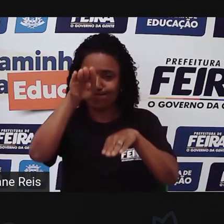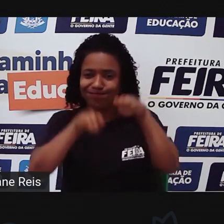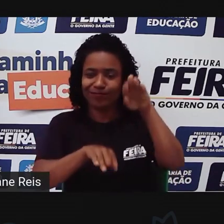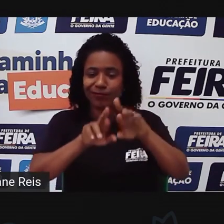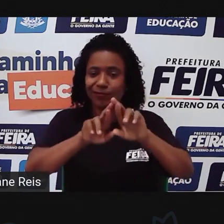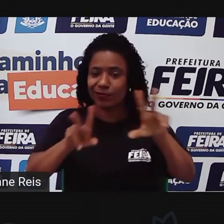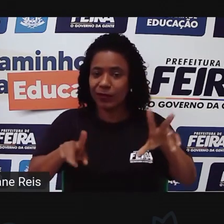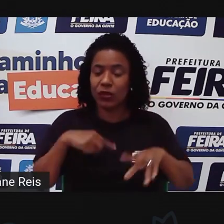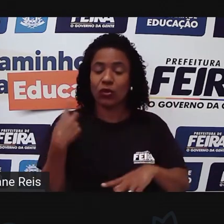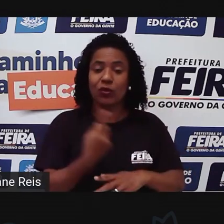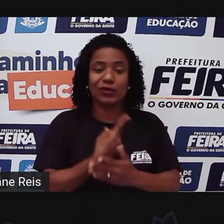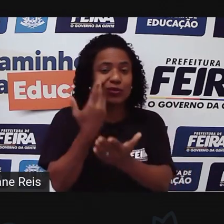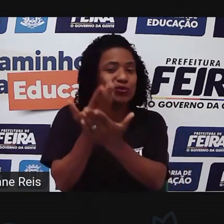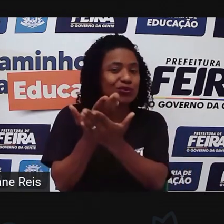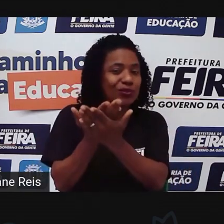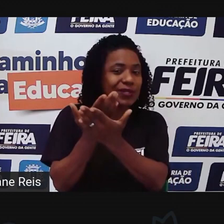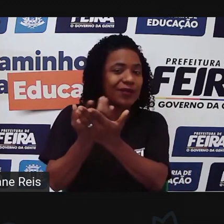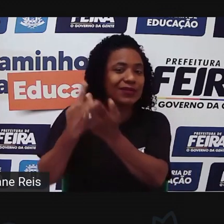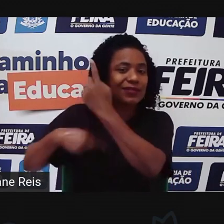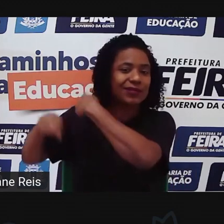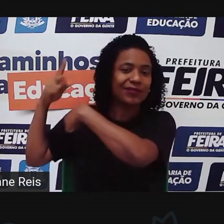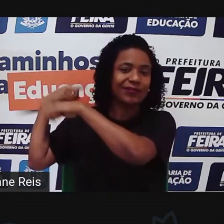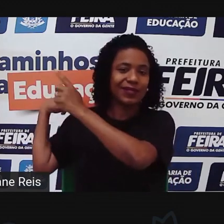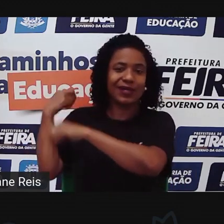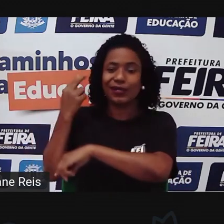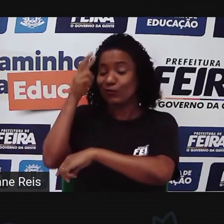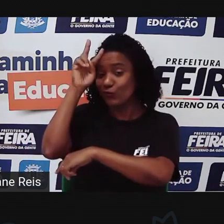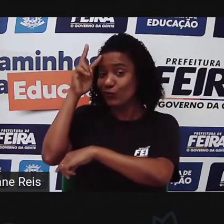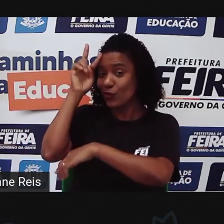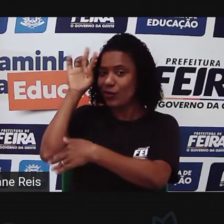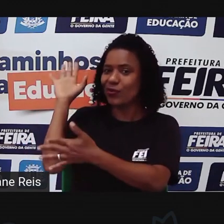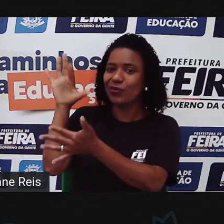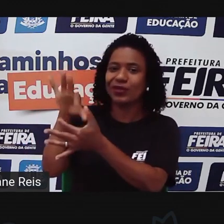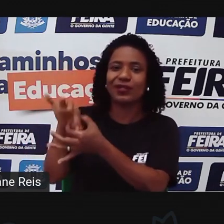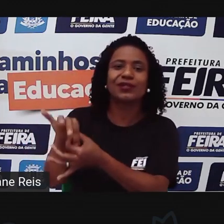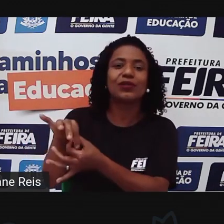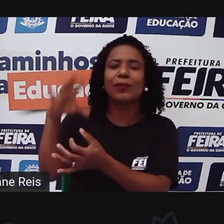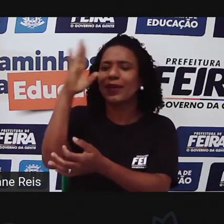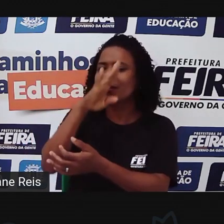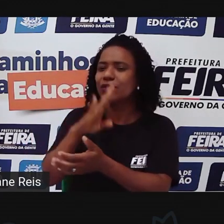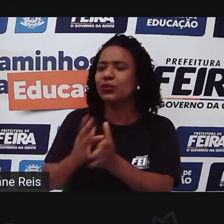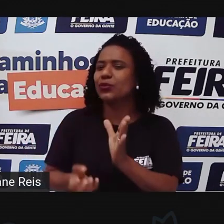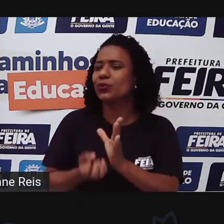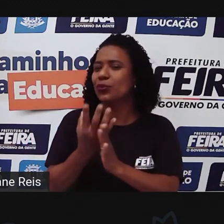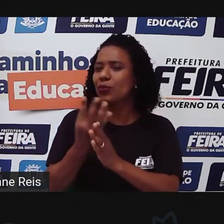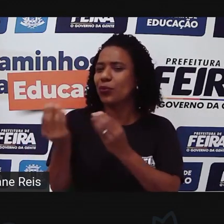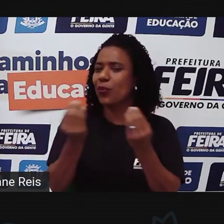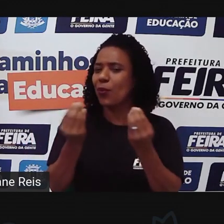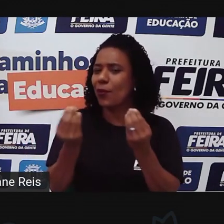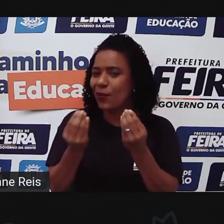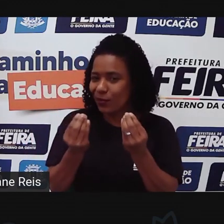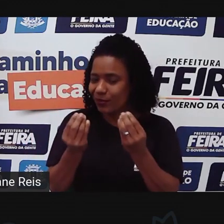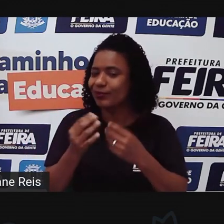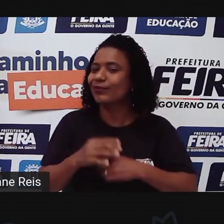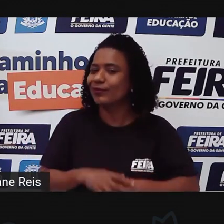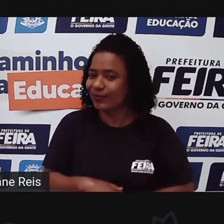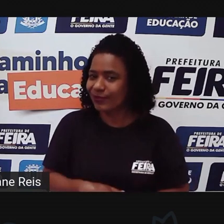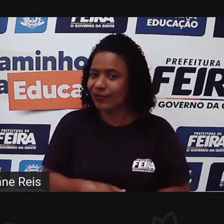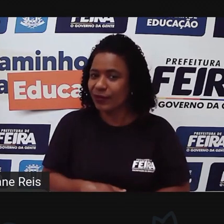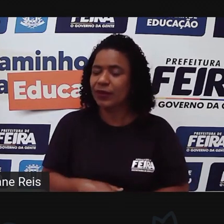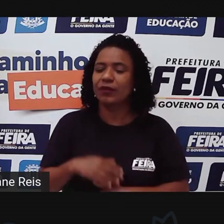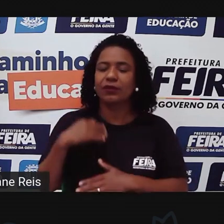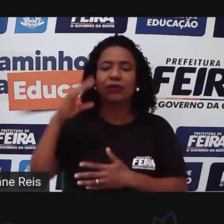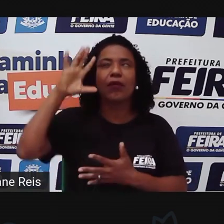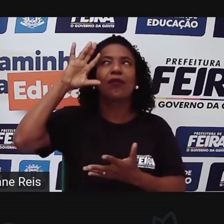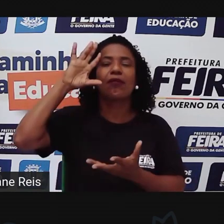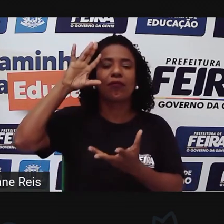precisa entender o contexto histórico da formação do nosso país e lá na frente votar numa pessoa, né, que vai